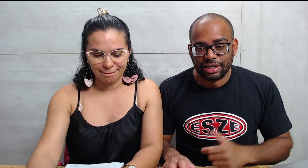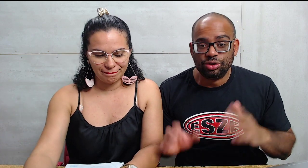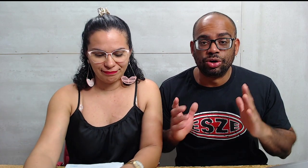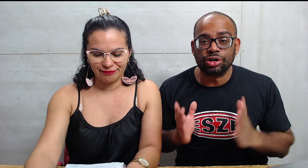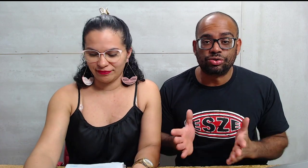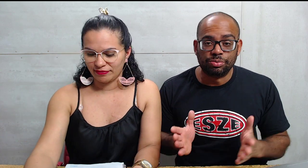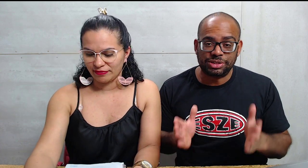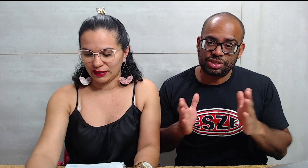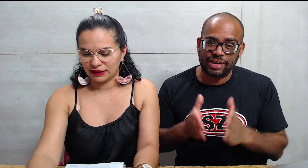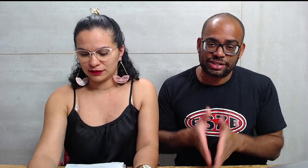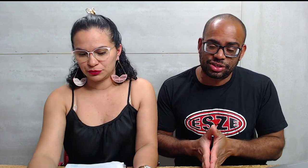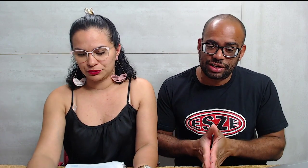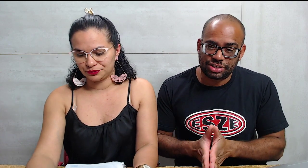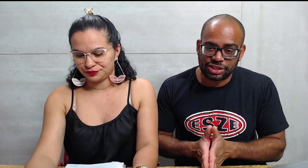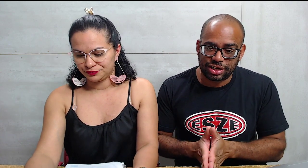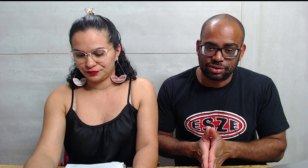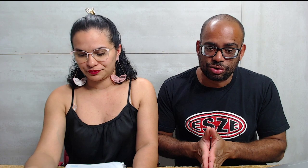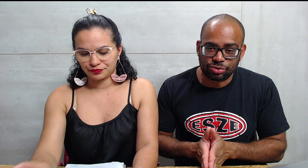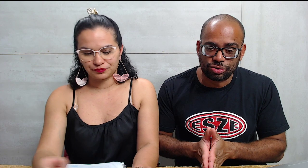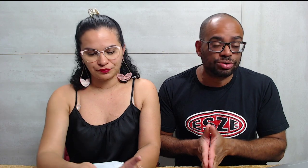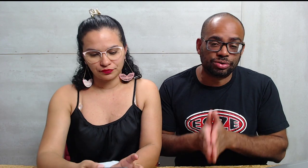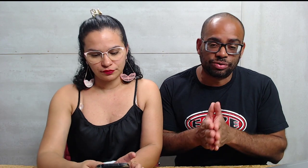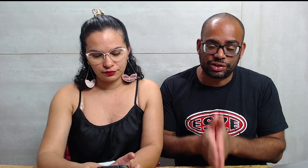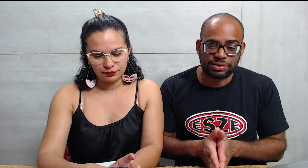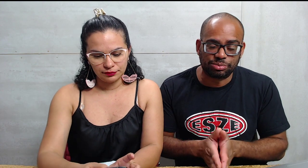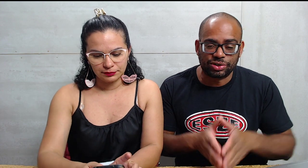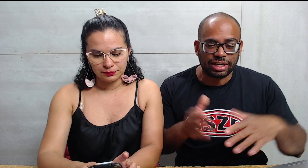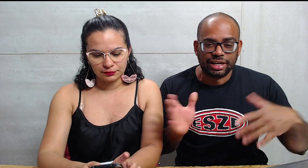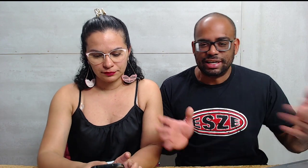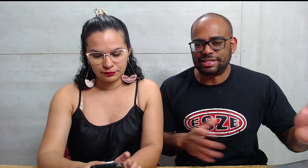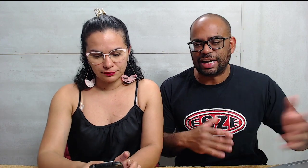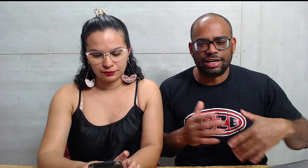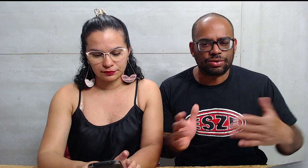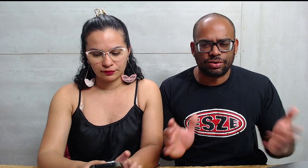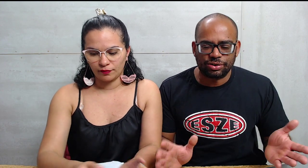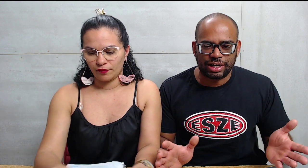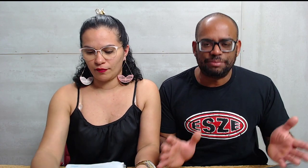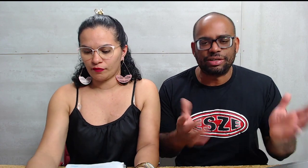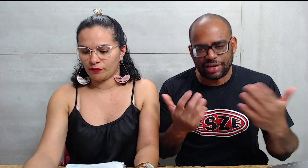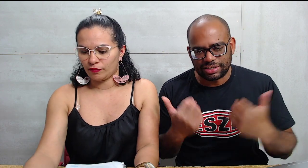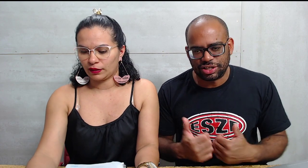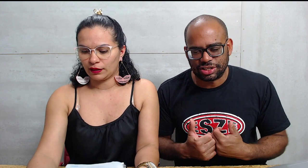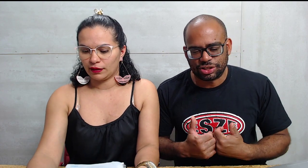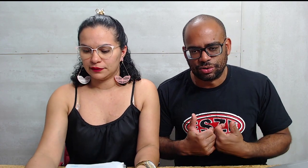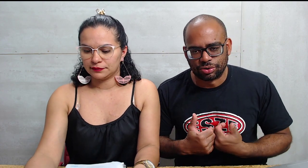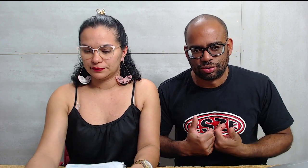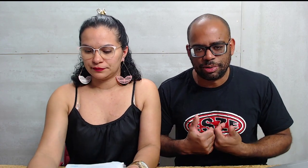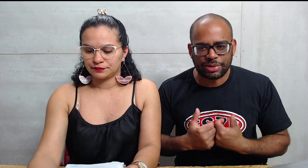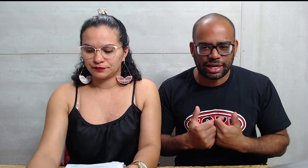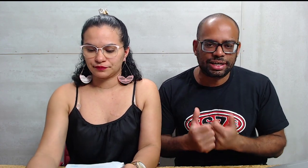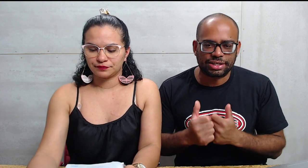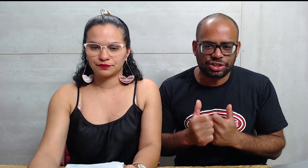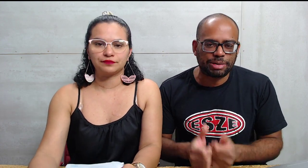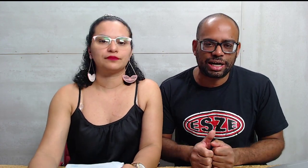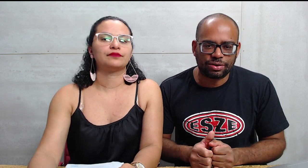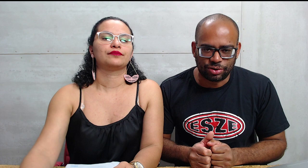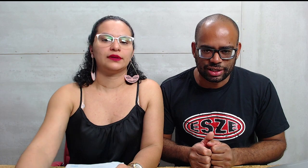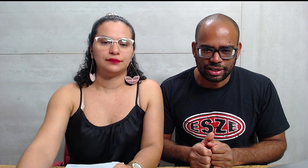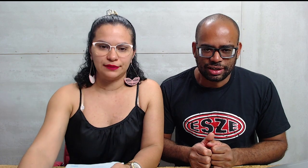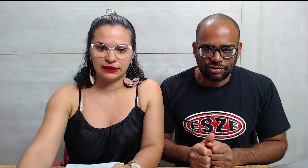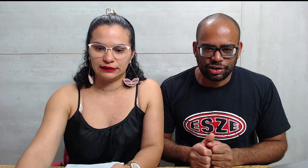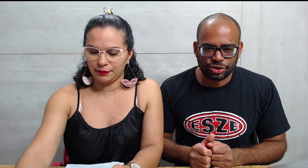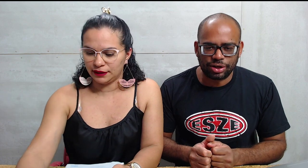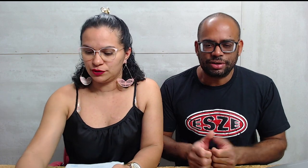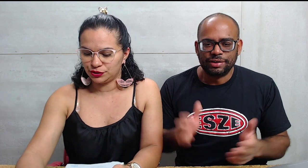2h30 no YouTube. Se estiver assistindo a gente aqui no YouTube, no Facebook, Instagram, qualquer outra mídia, vem assistir a gente no YouTube, porque é aqui que a gente paga a